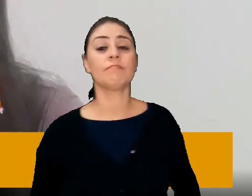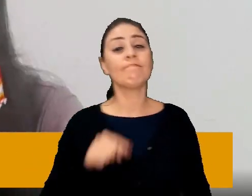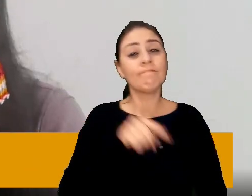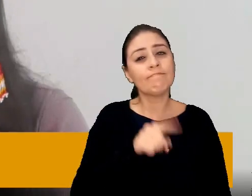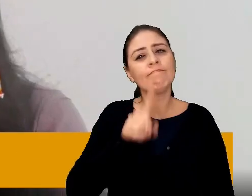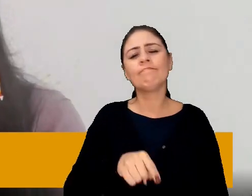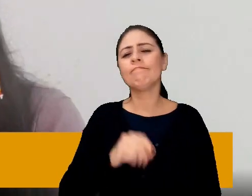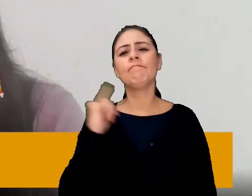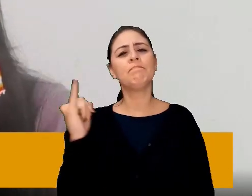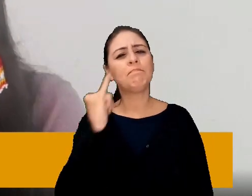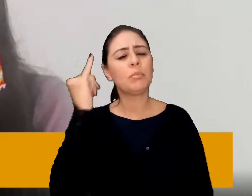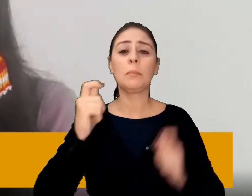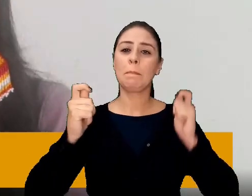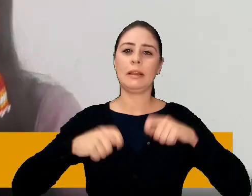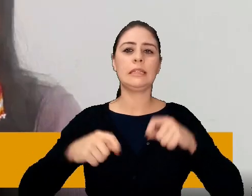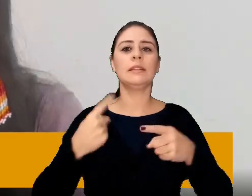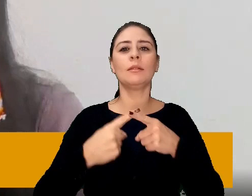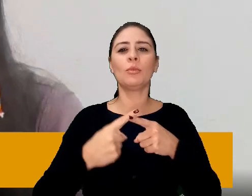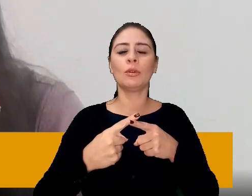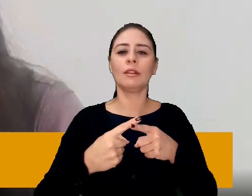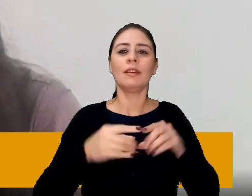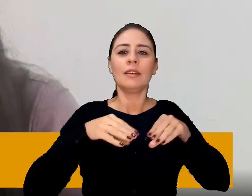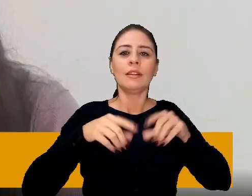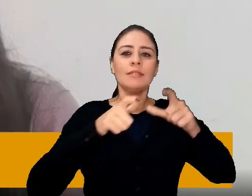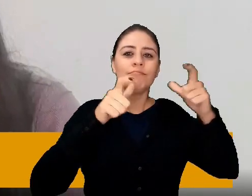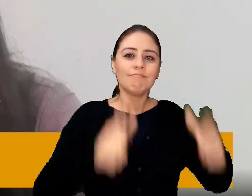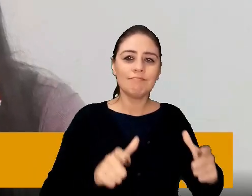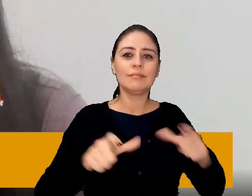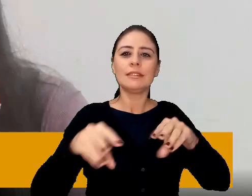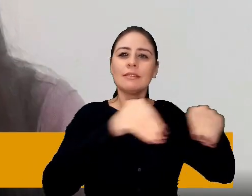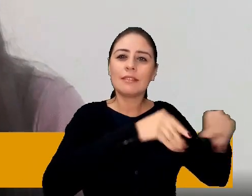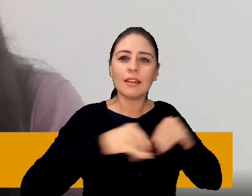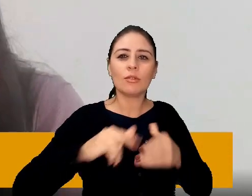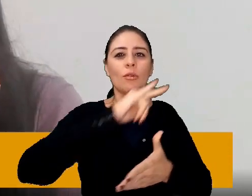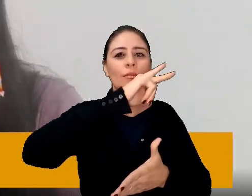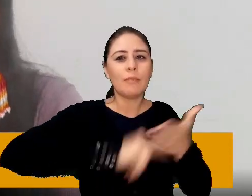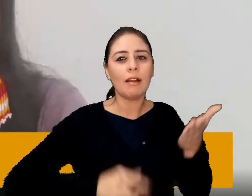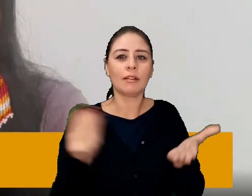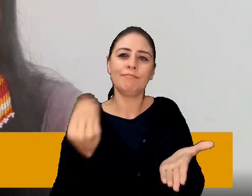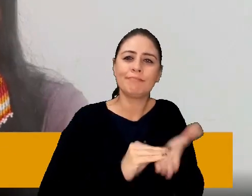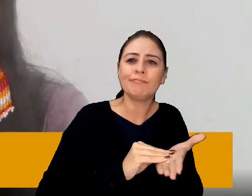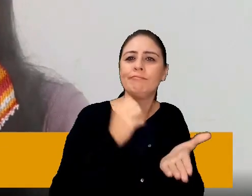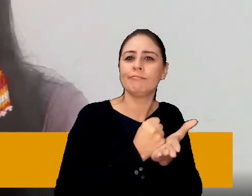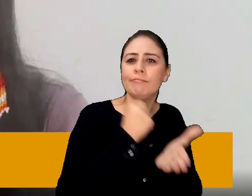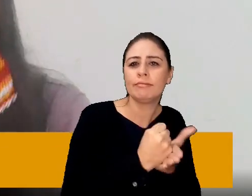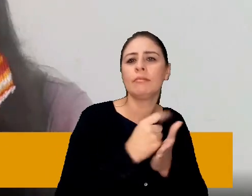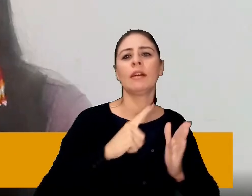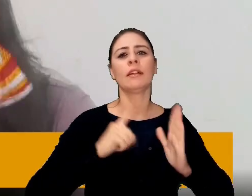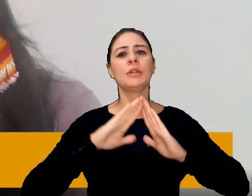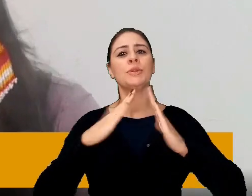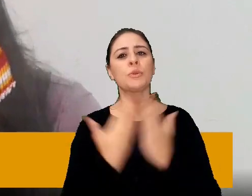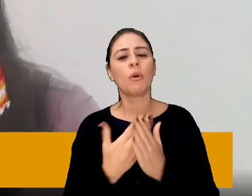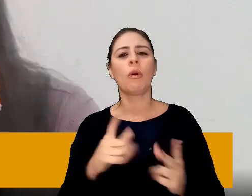é fundamental. Para que quando você demarca um território, que aquele território é reconhecido e que tem uma escola,